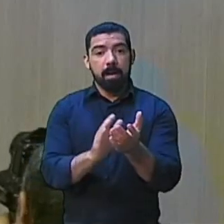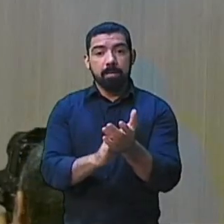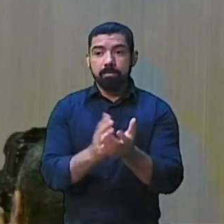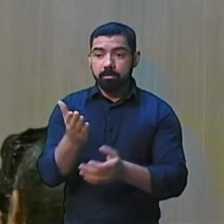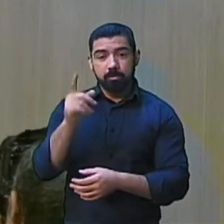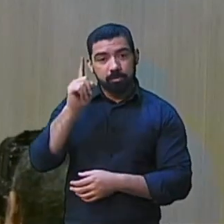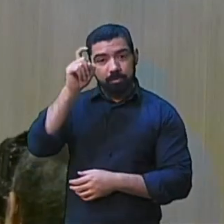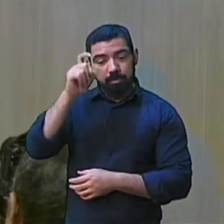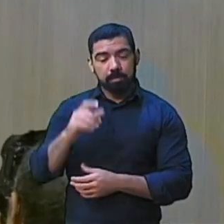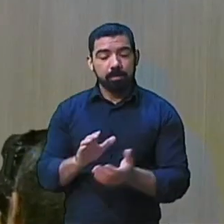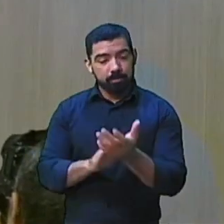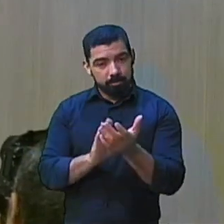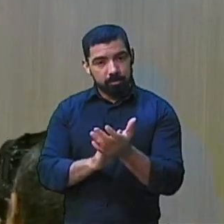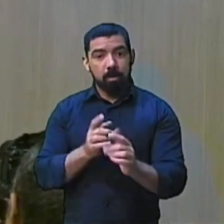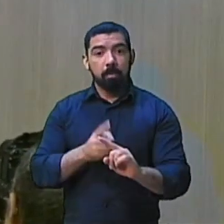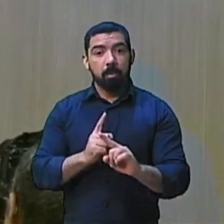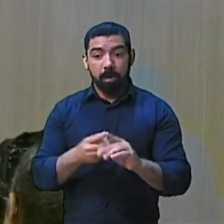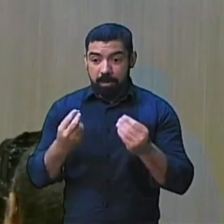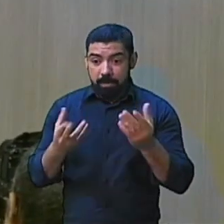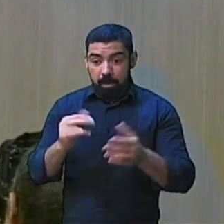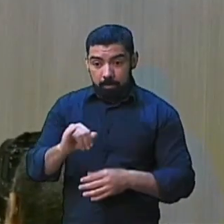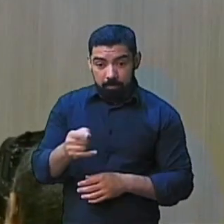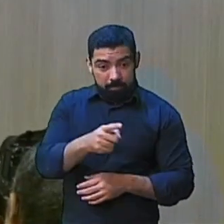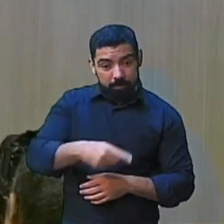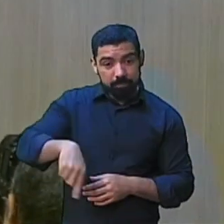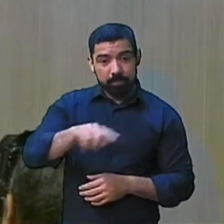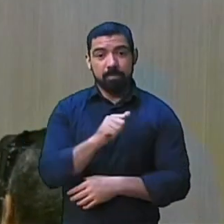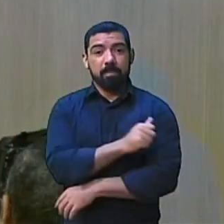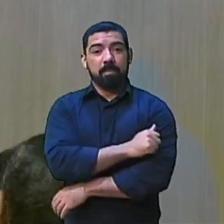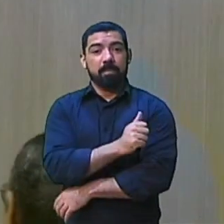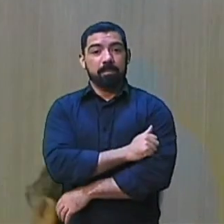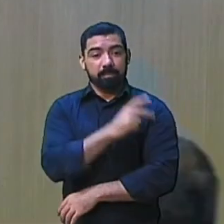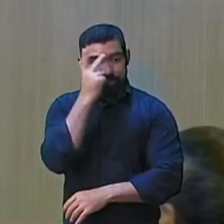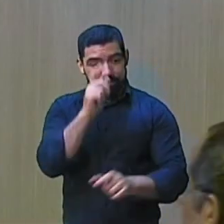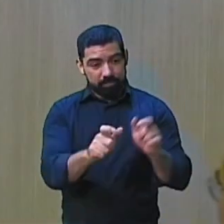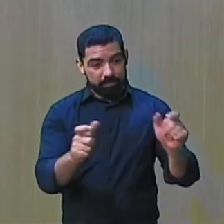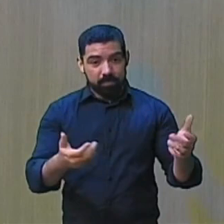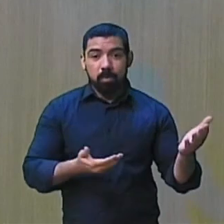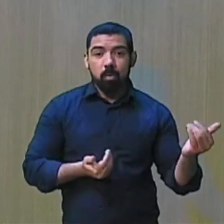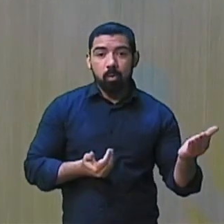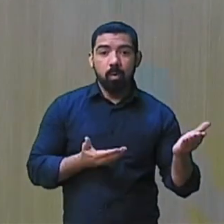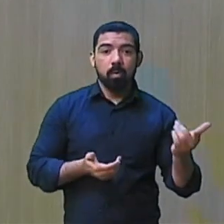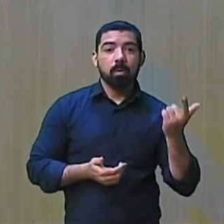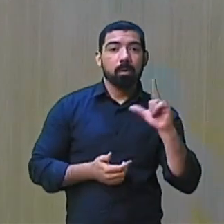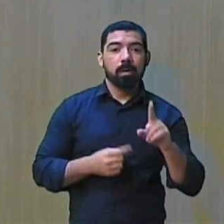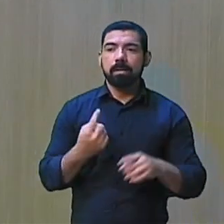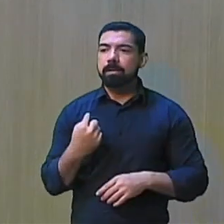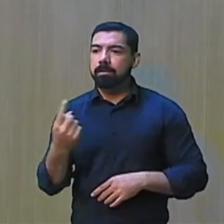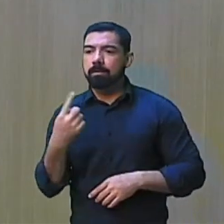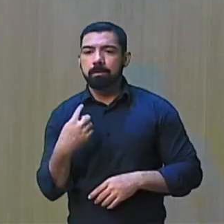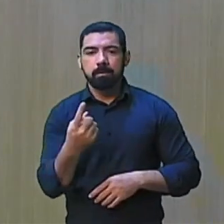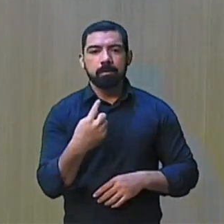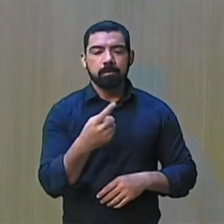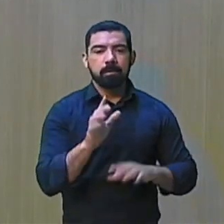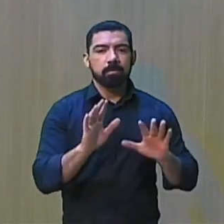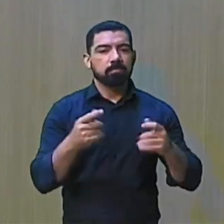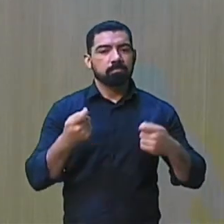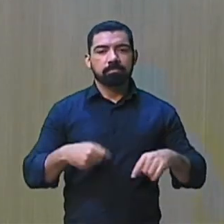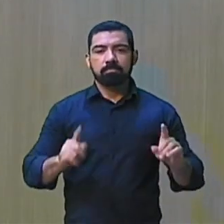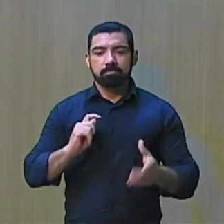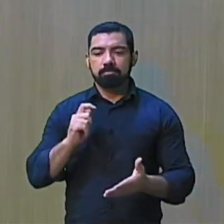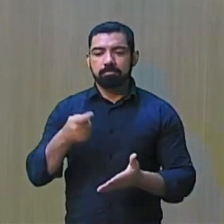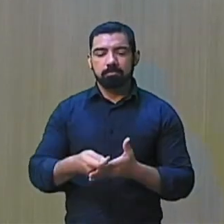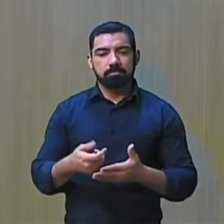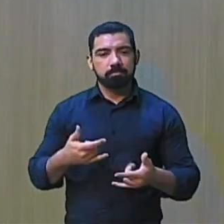exatamente por possibilitar o estudante ir e vir sem